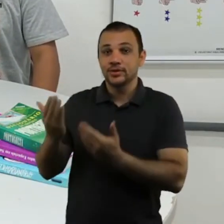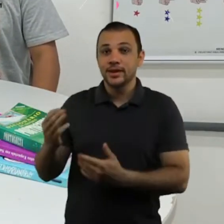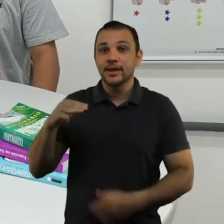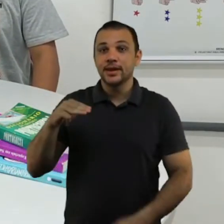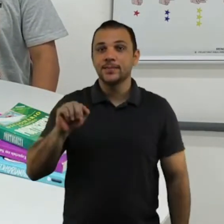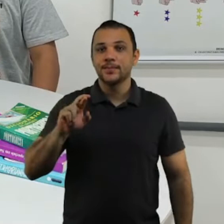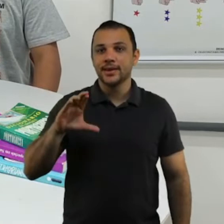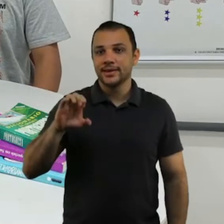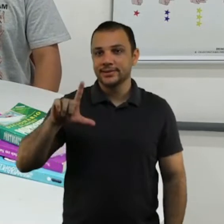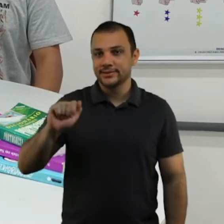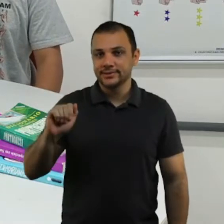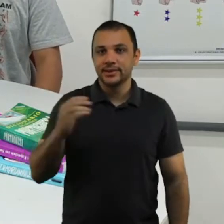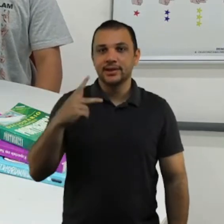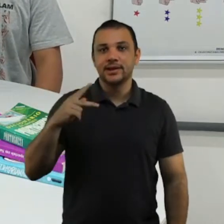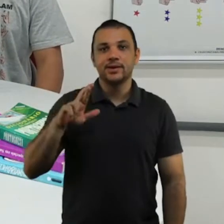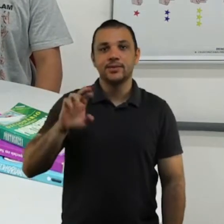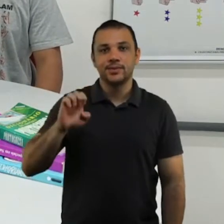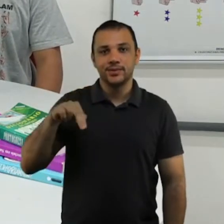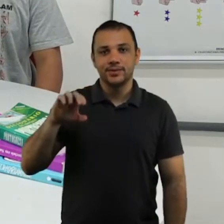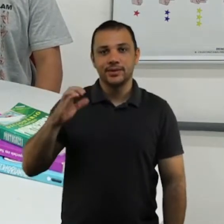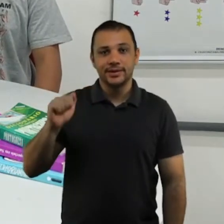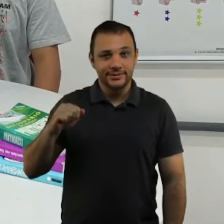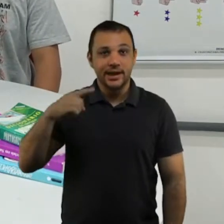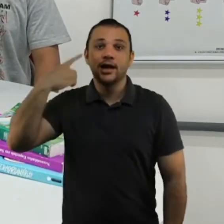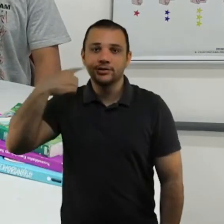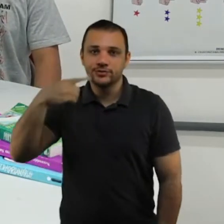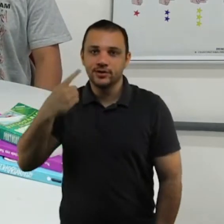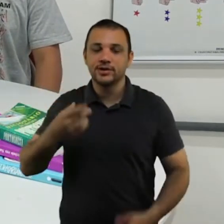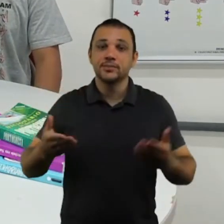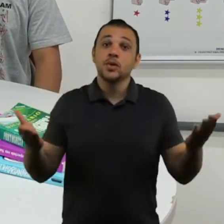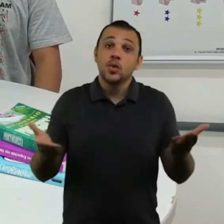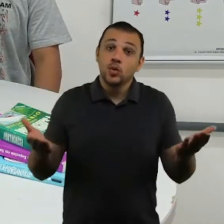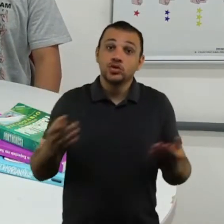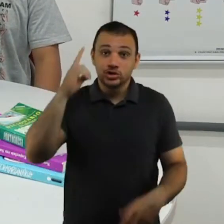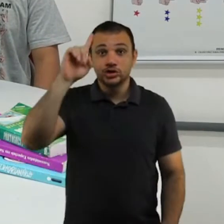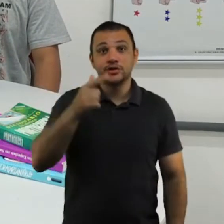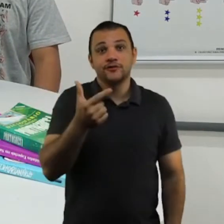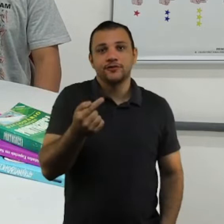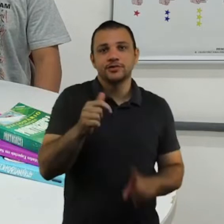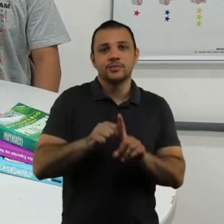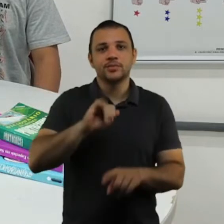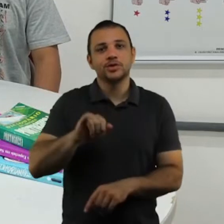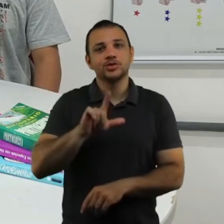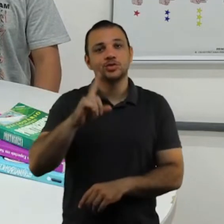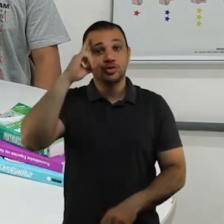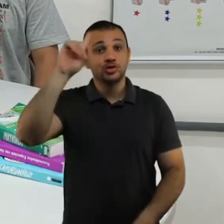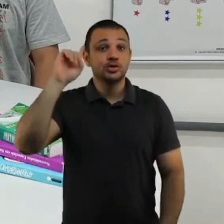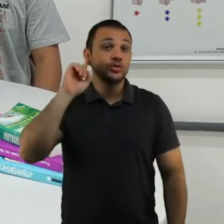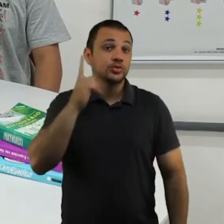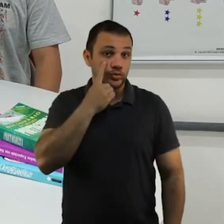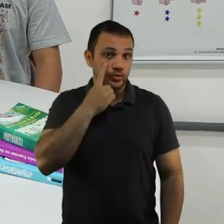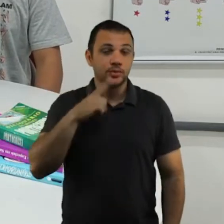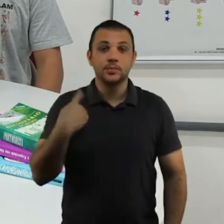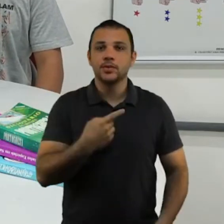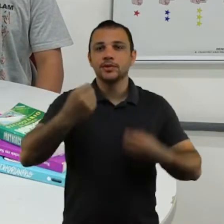doutora Marcela Proença, tá? E em virtude do dia da surdo-cegueira, hoje nós vamos falar sobre as tecnologias